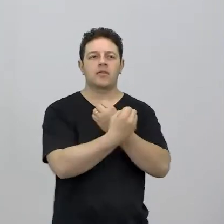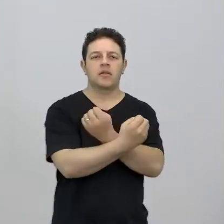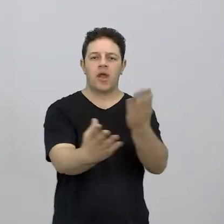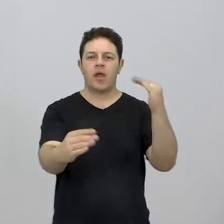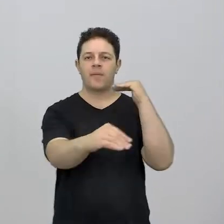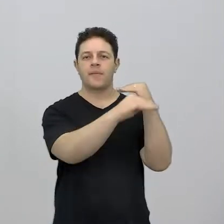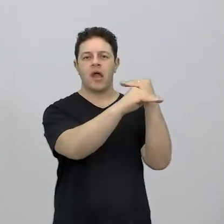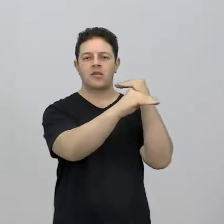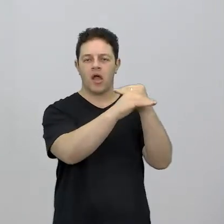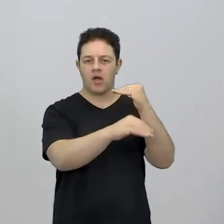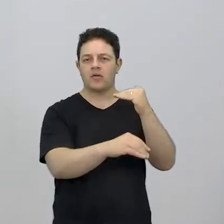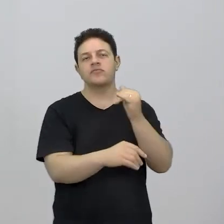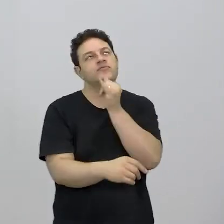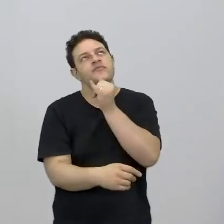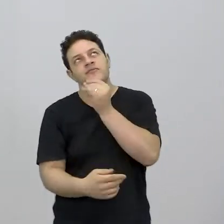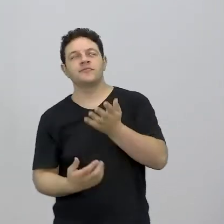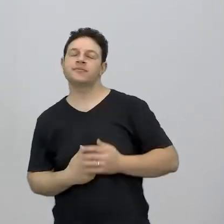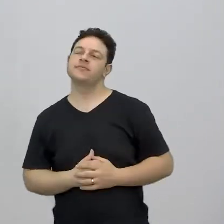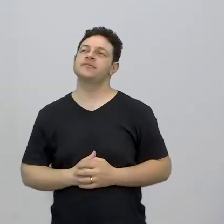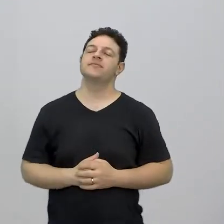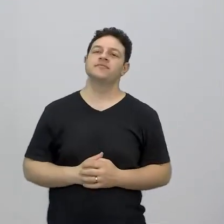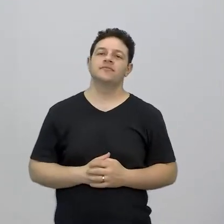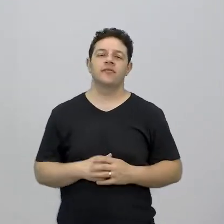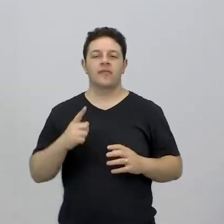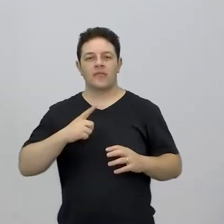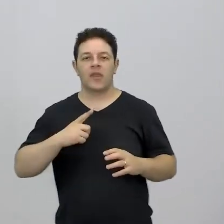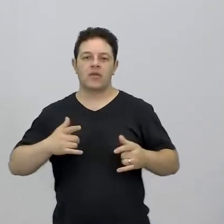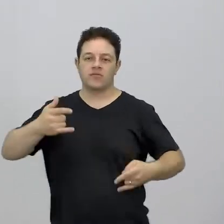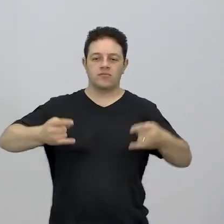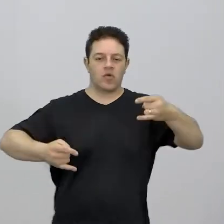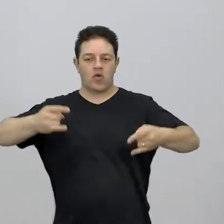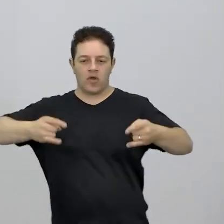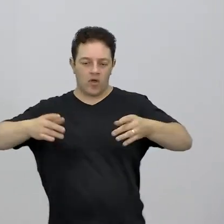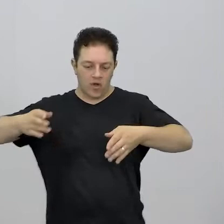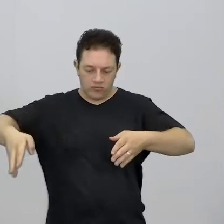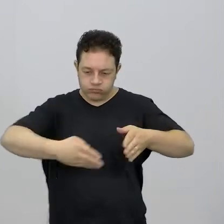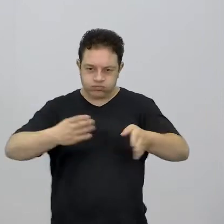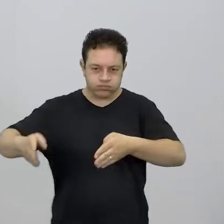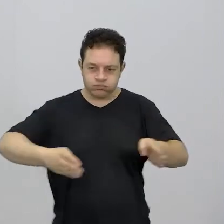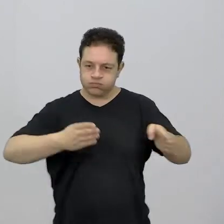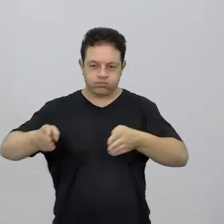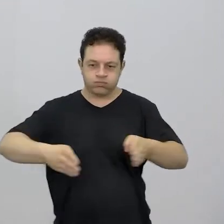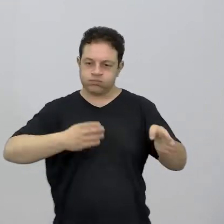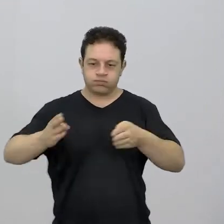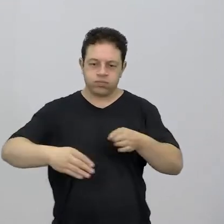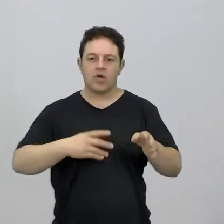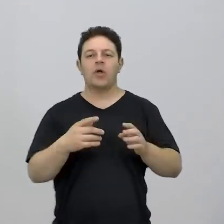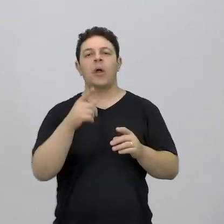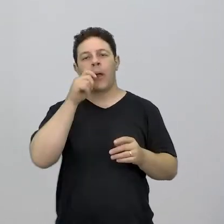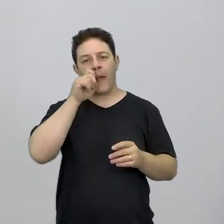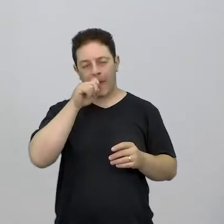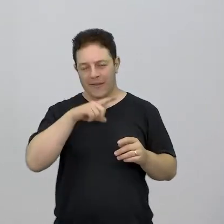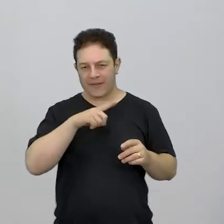produtos. Então eu estou falando aí do que mesmo? De máquinas, até mesmo hoje nós falamos de